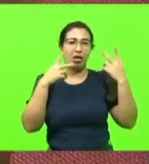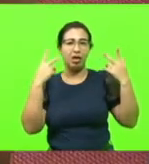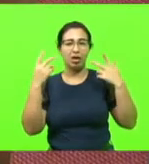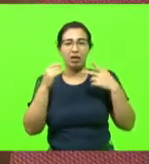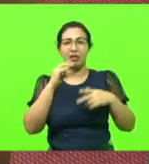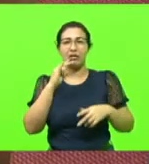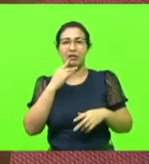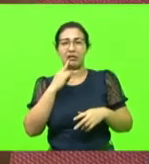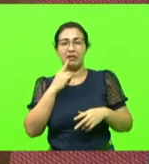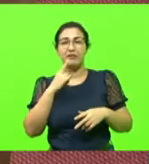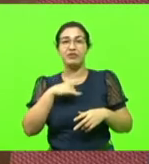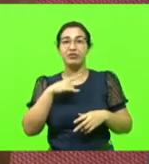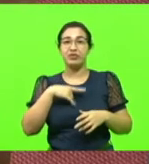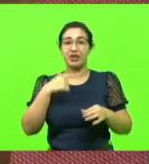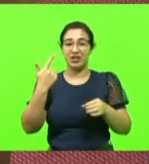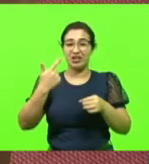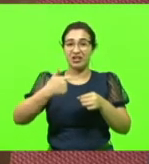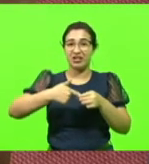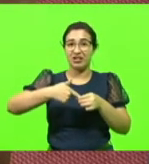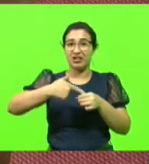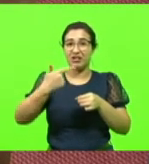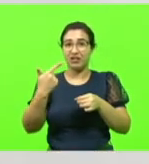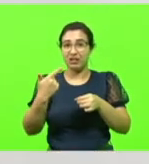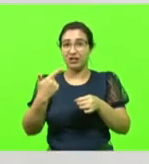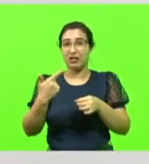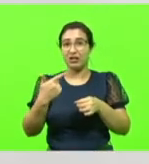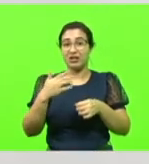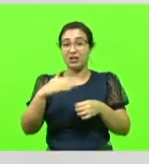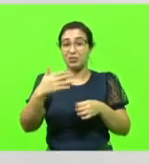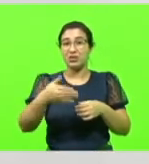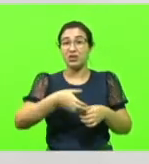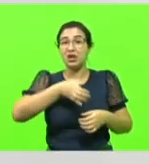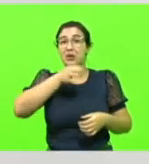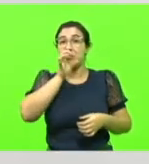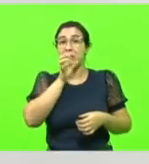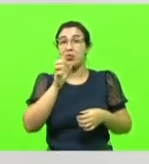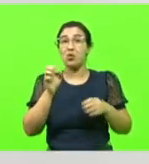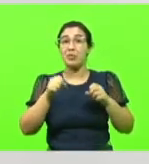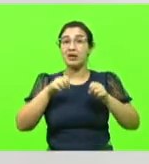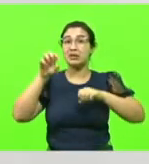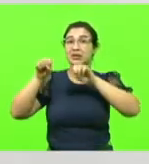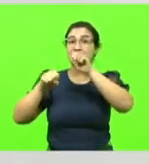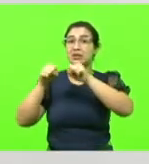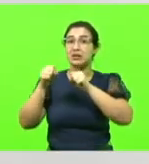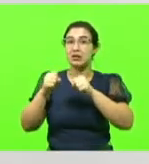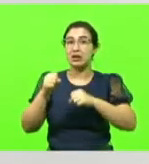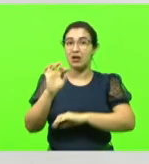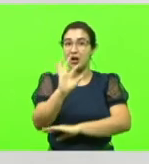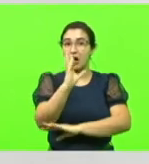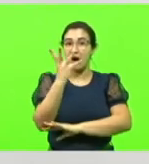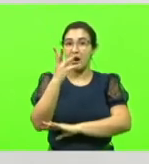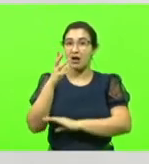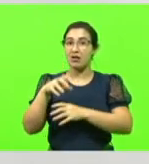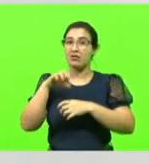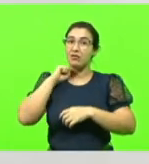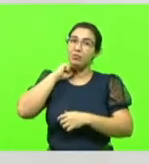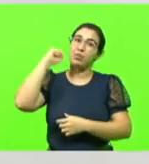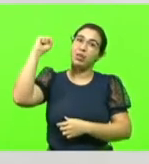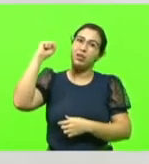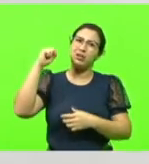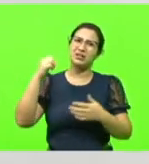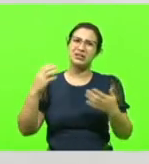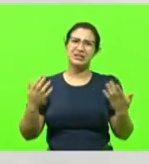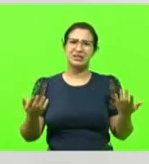que os jovens, depois de tomar esse coquetel, se penduravam na árvore e se enforcavam. Pois é, as missões religiosas, sejam